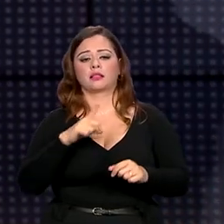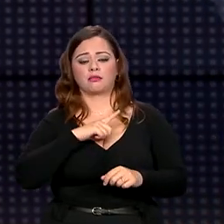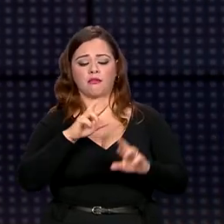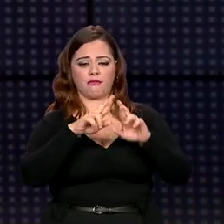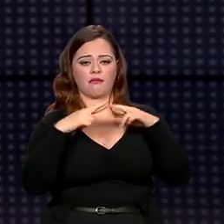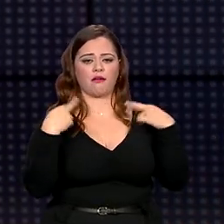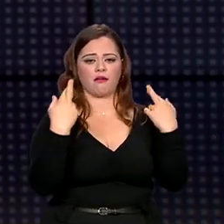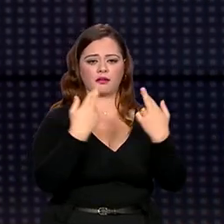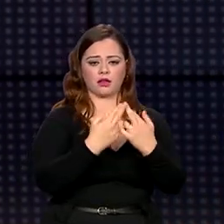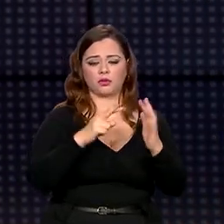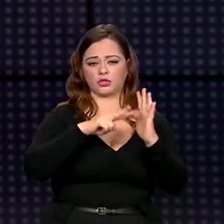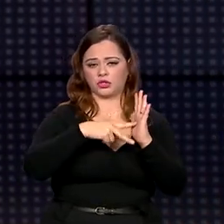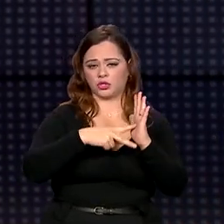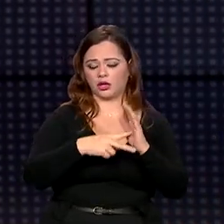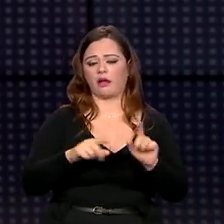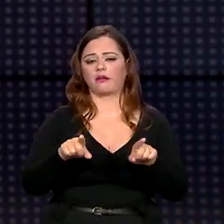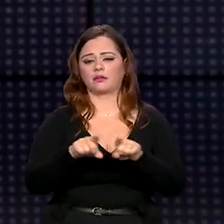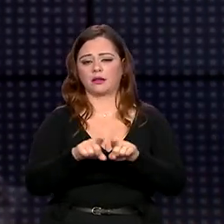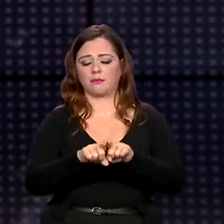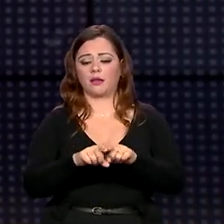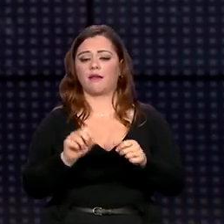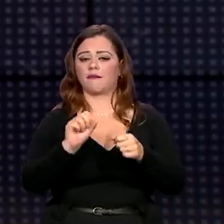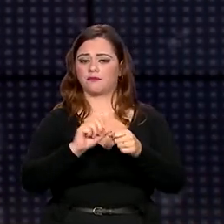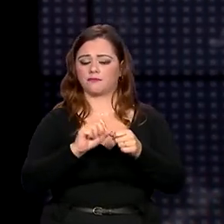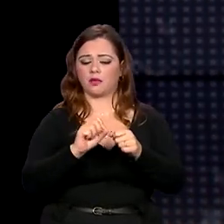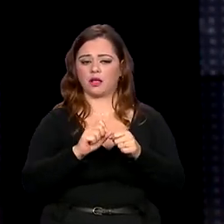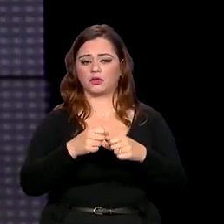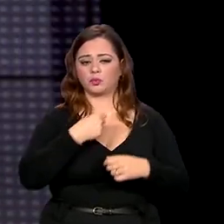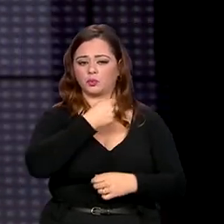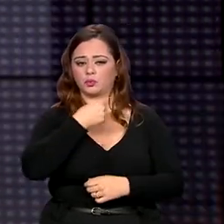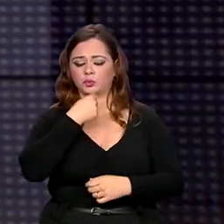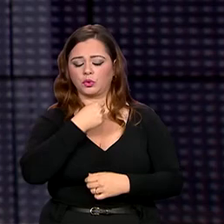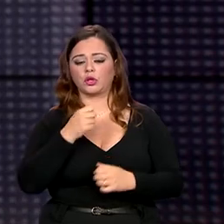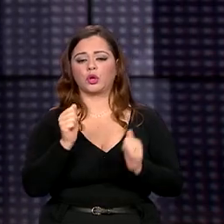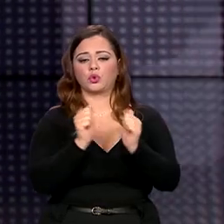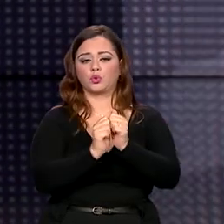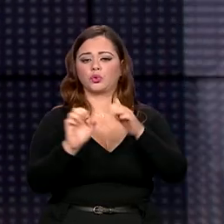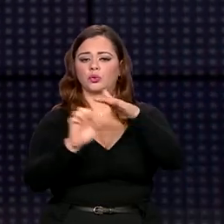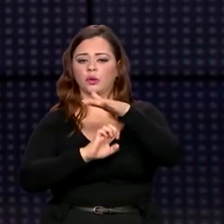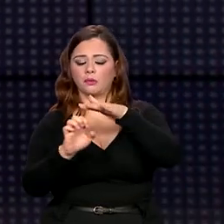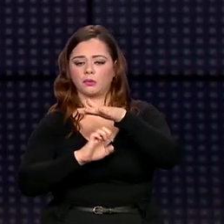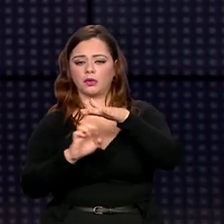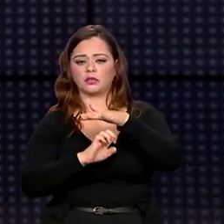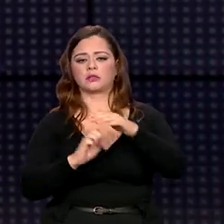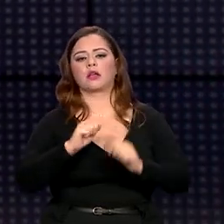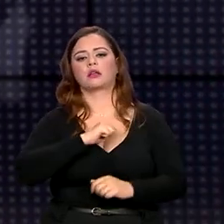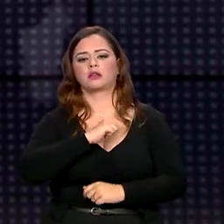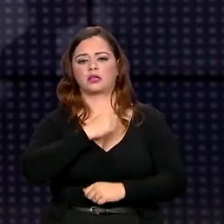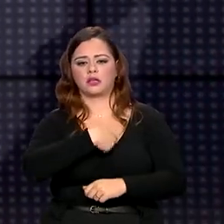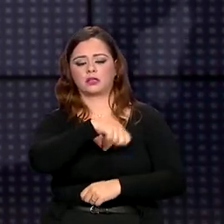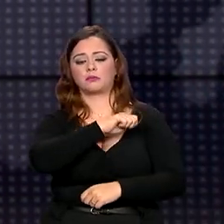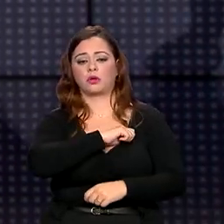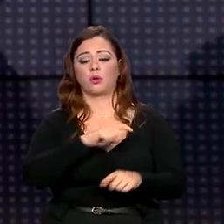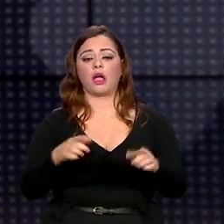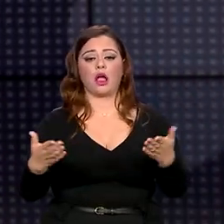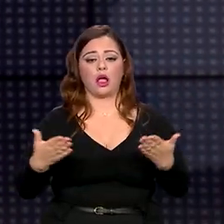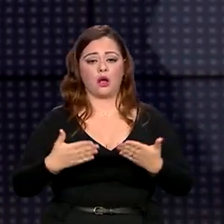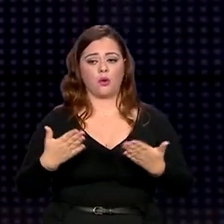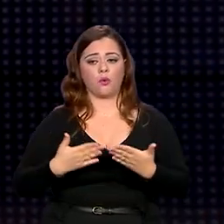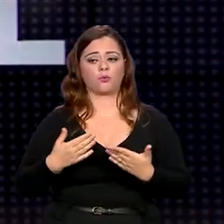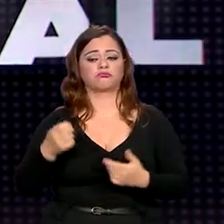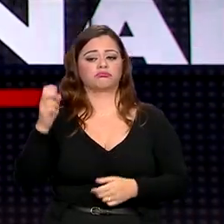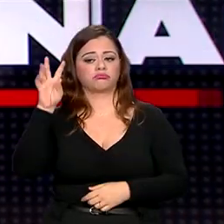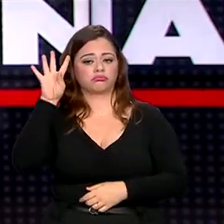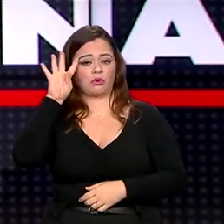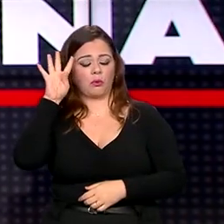centrais sindicais espanholas e participa de um fórum com empresários brasileiros e espanhóis. Nesta quarta-feira, o presidente